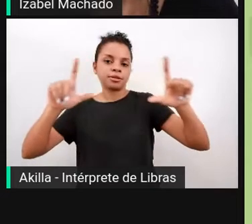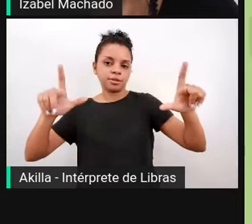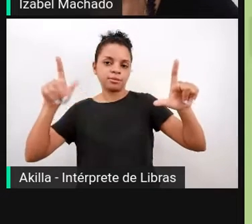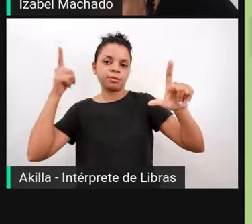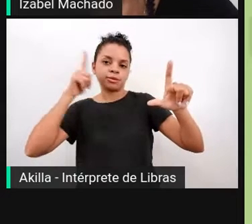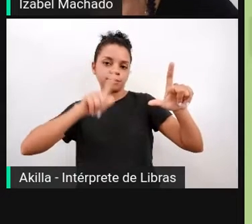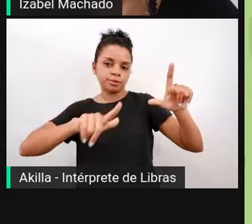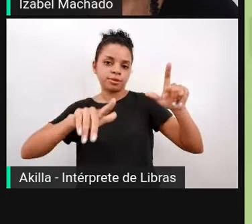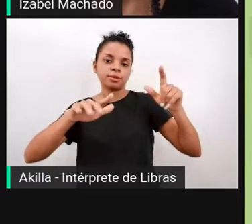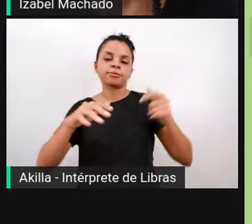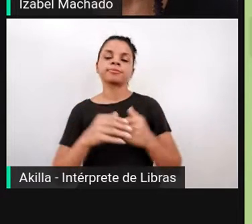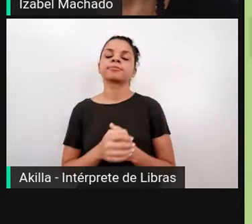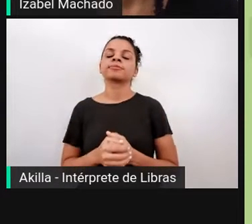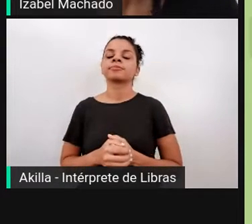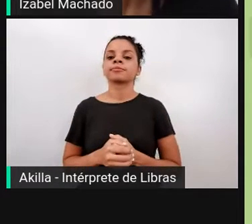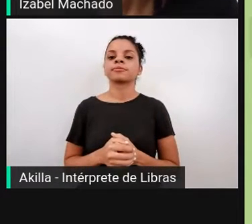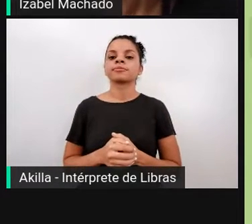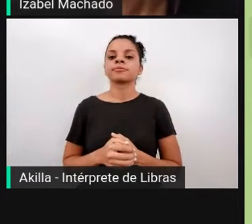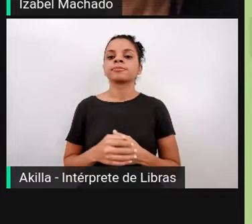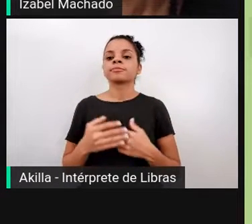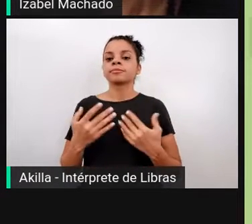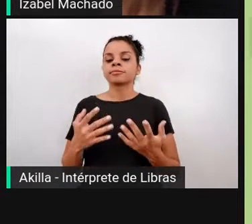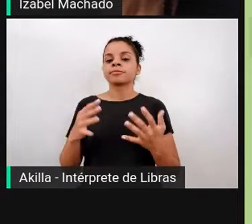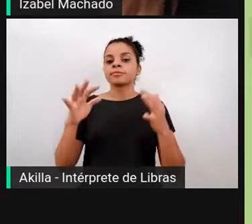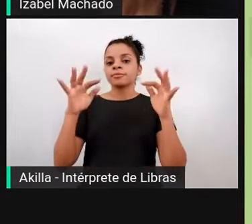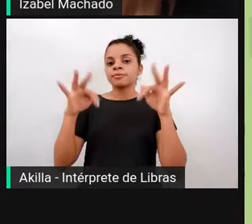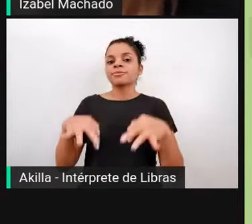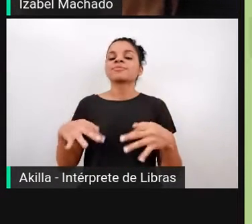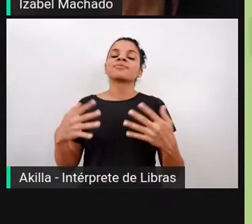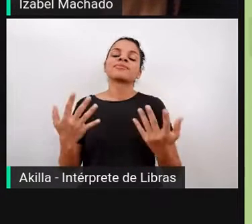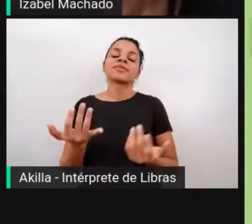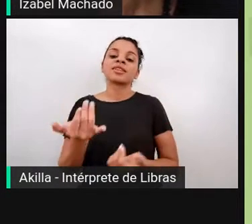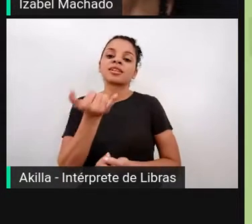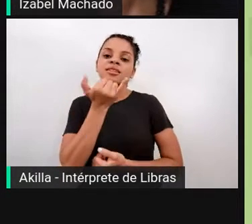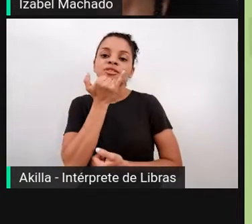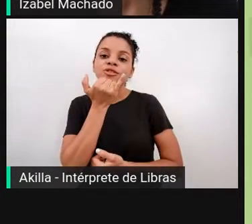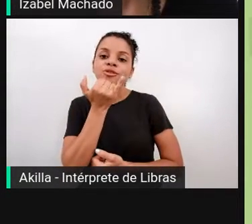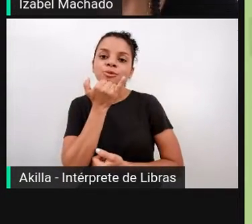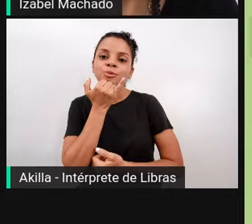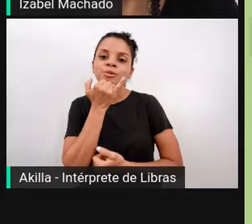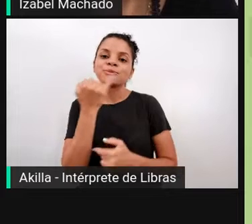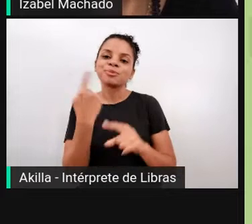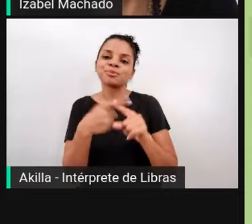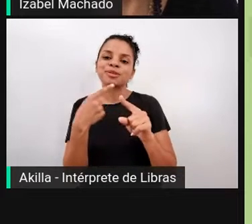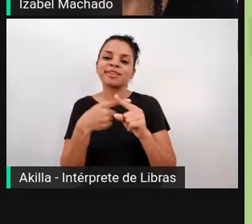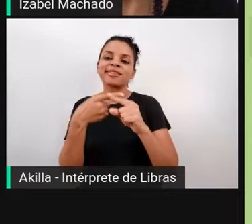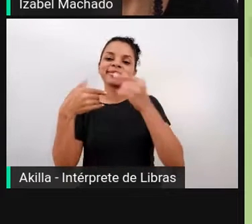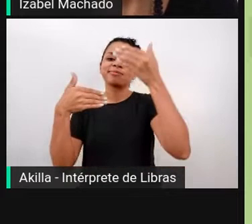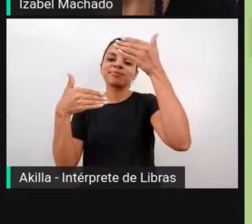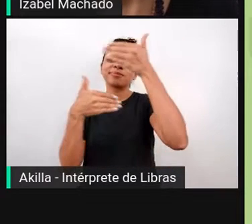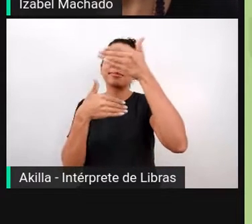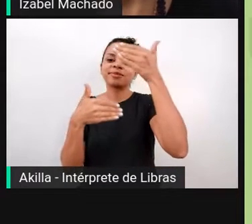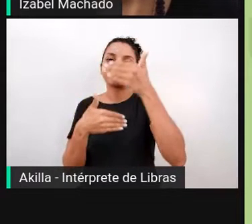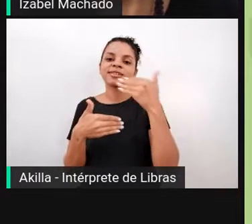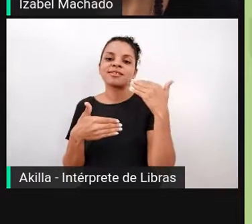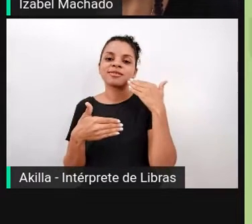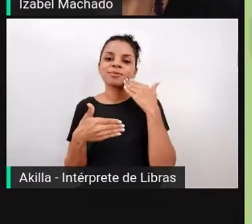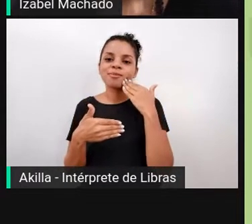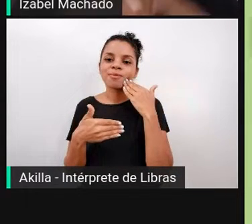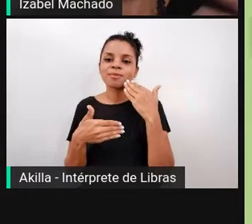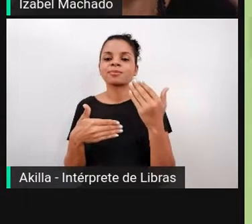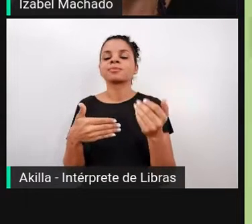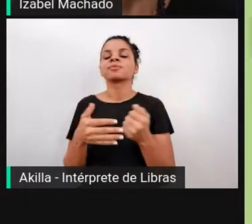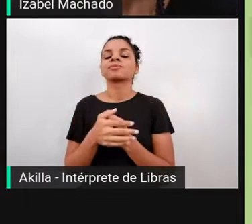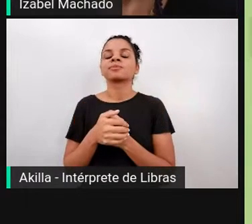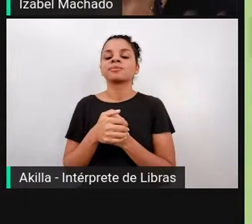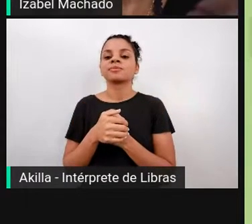seus questionamentos, né? Por fim, me perdoem aí esse deslize aí no slide, né? O que a